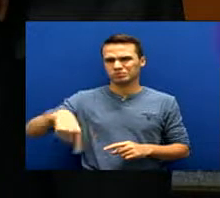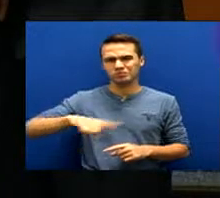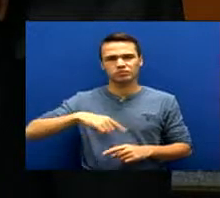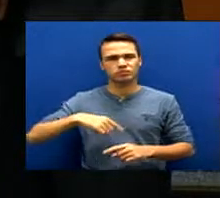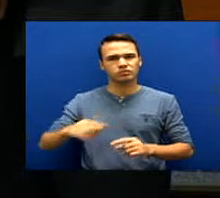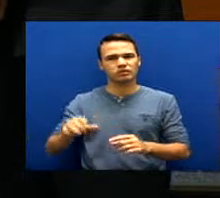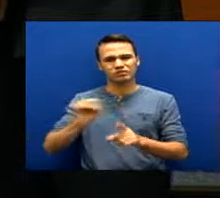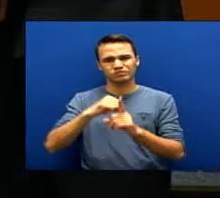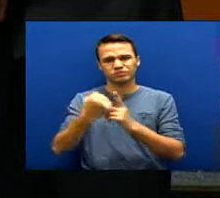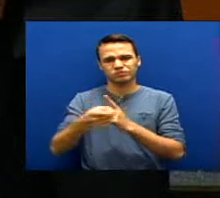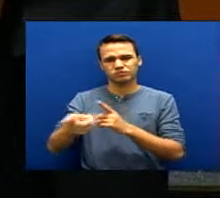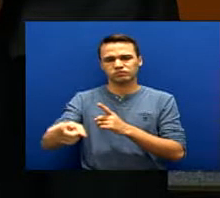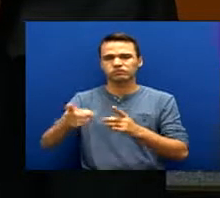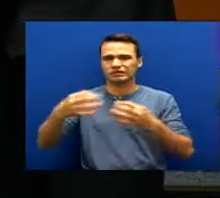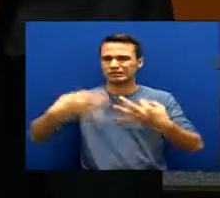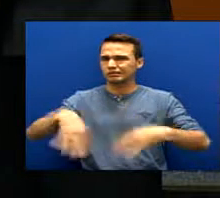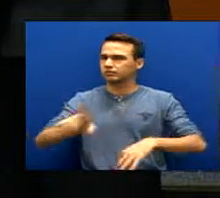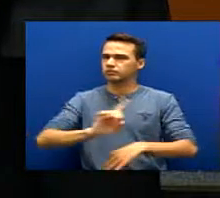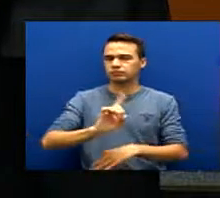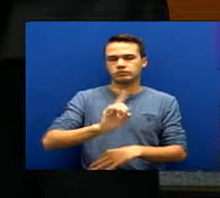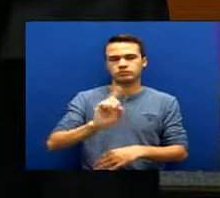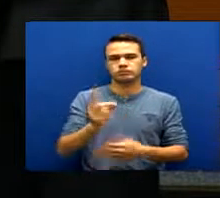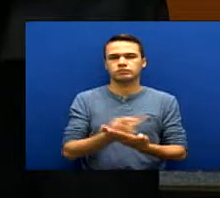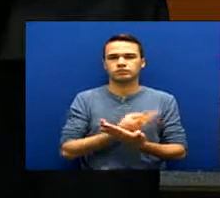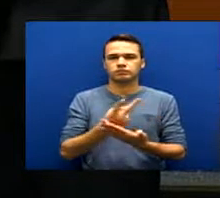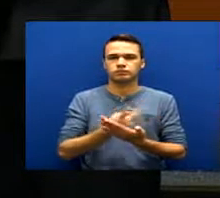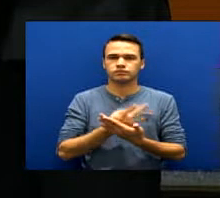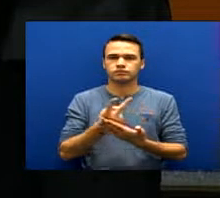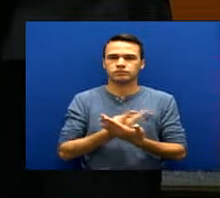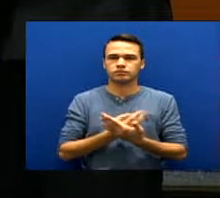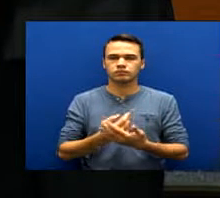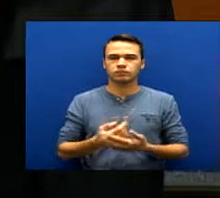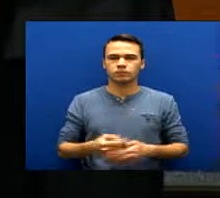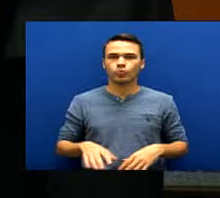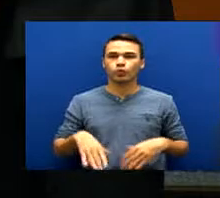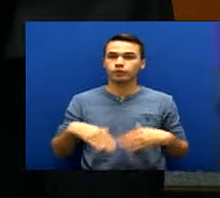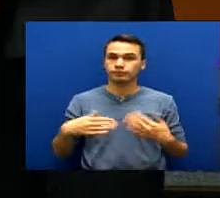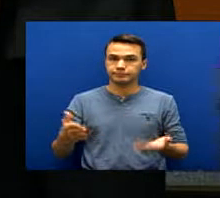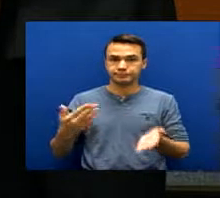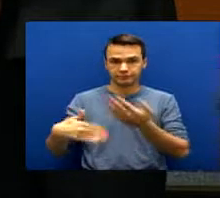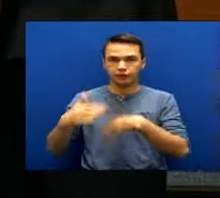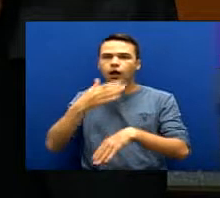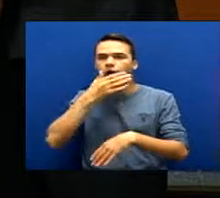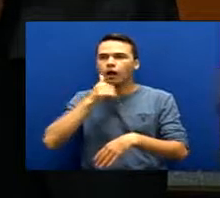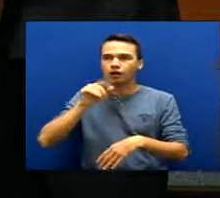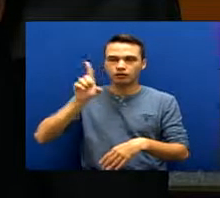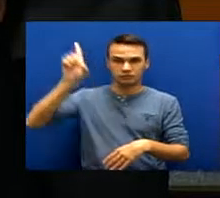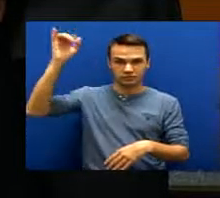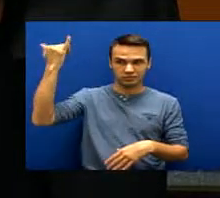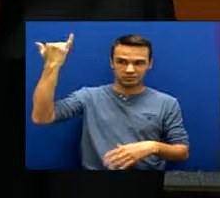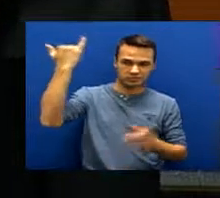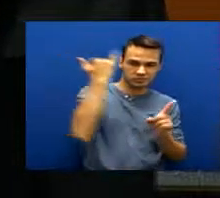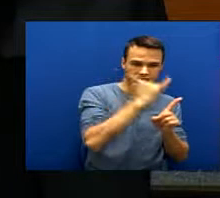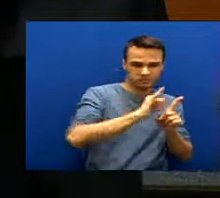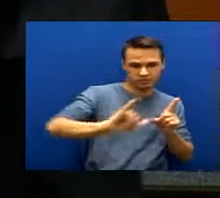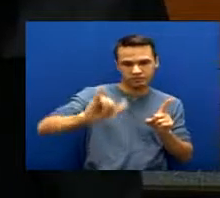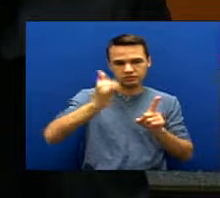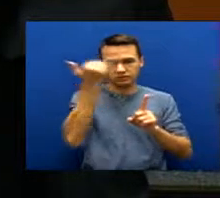receber o salário de outubro ainda, né, e continuando trabalhando a